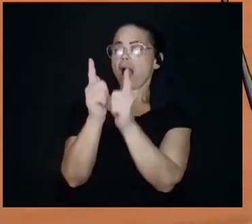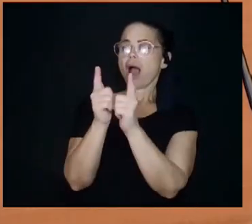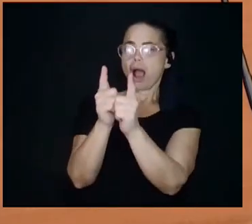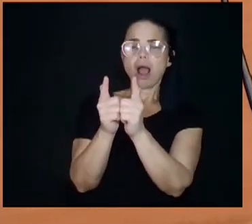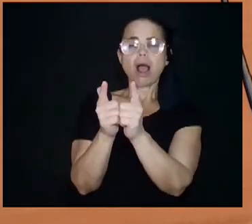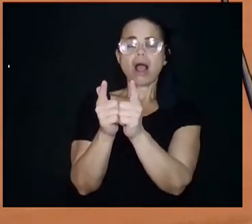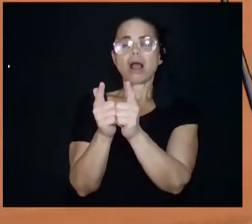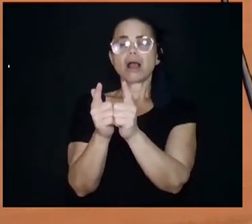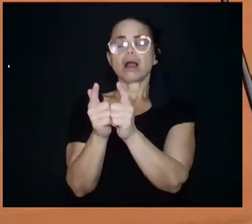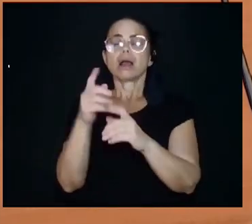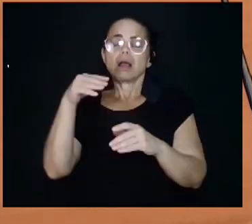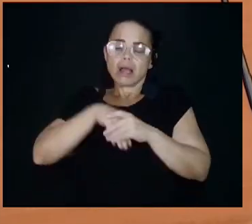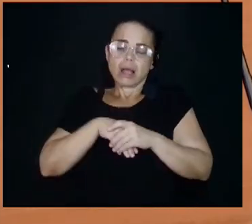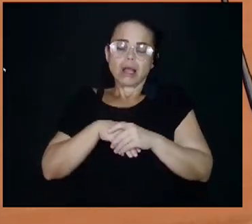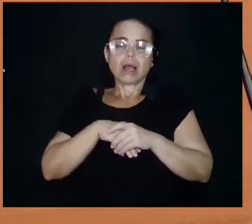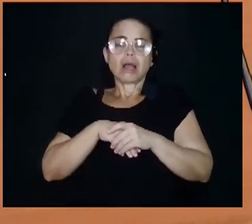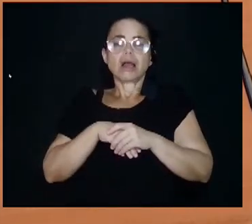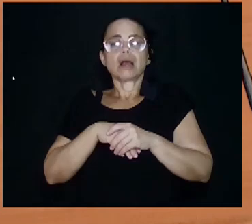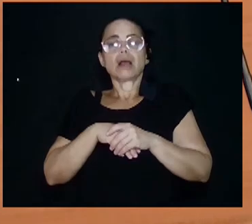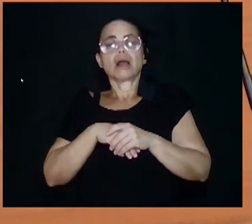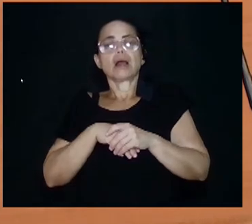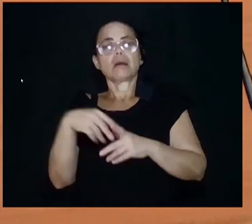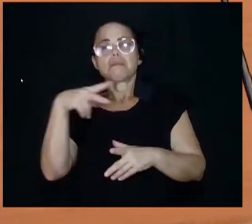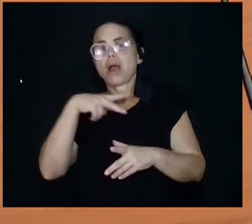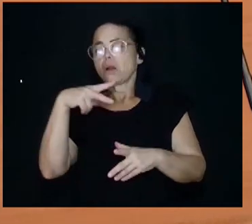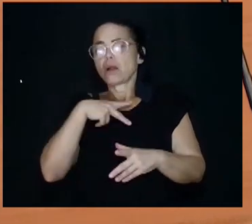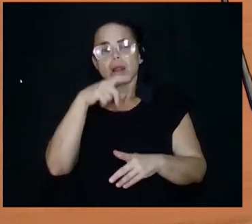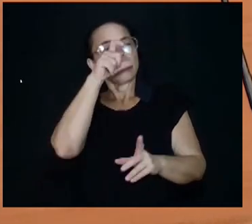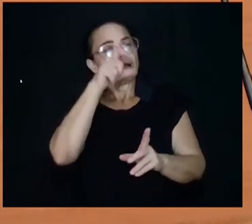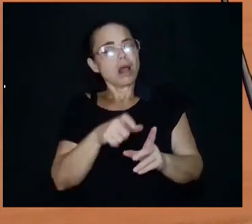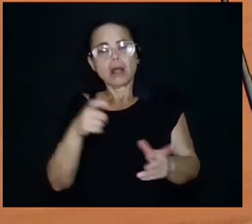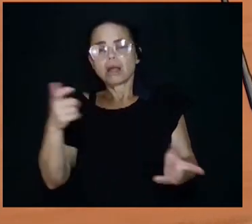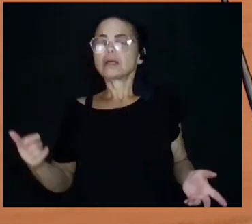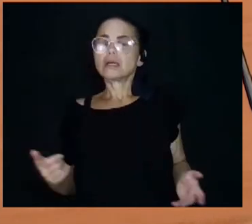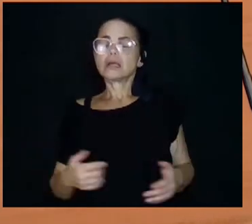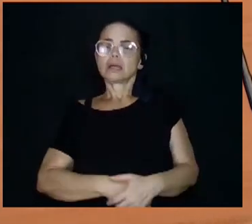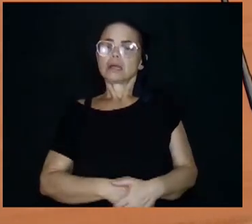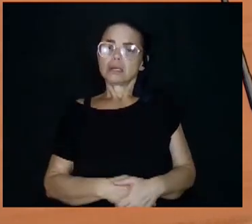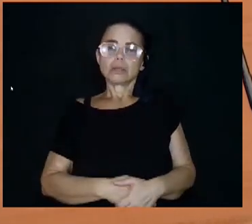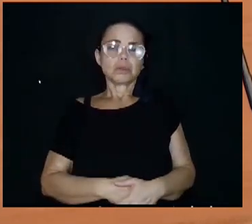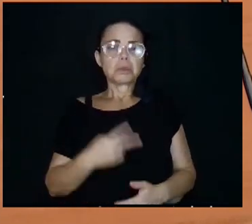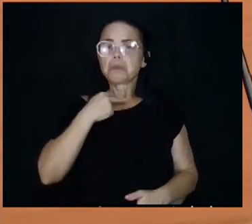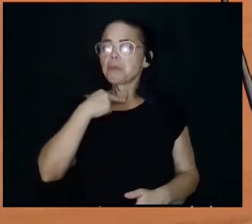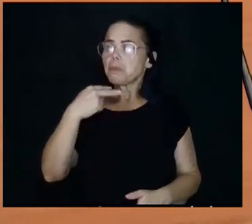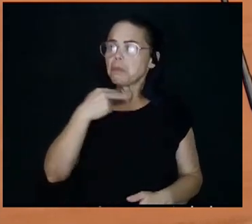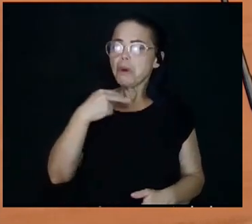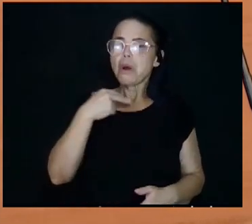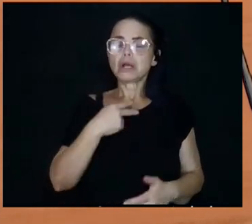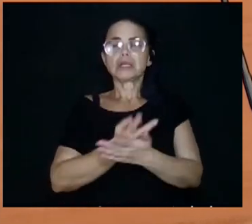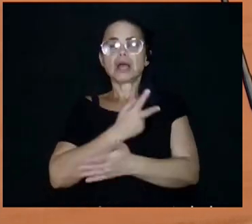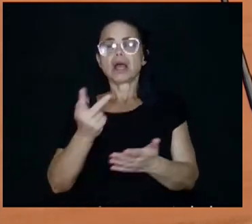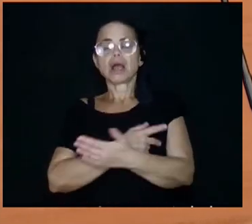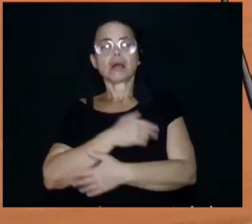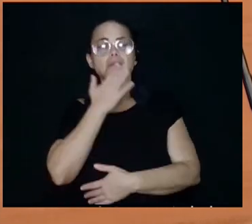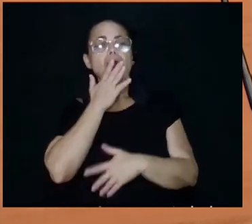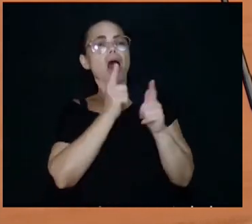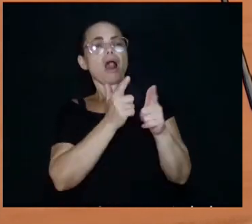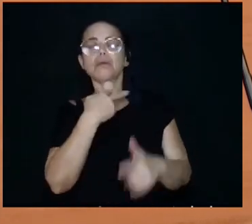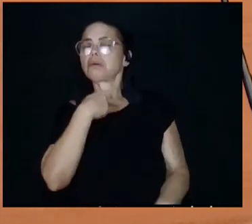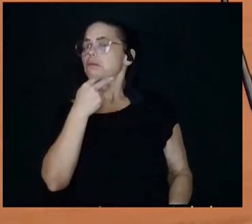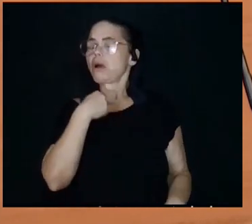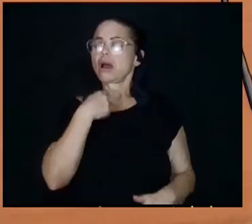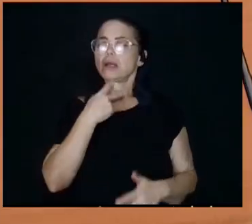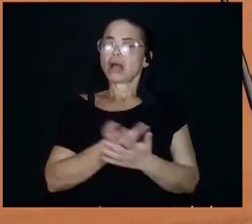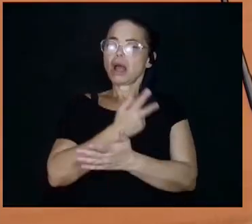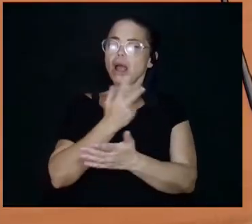da personalidade daquela pessoa, que faz parte dela, da forma dela funcionar. E por trás, ela traz com